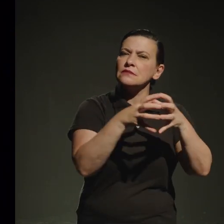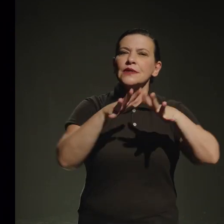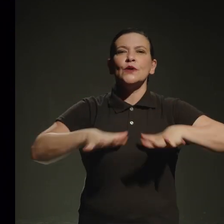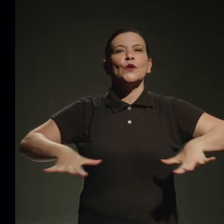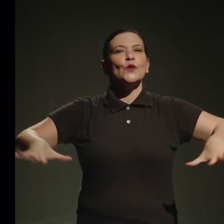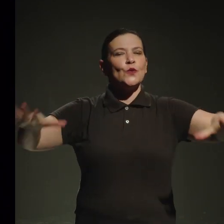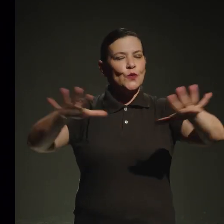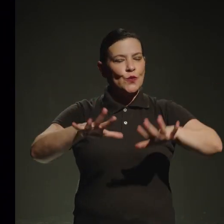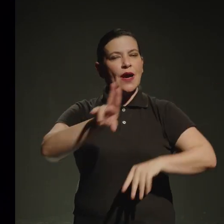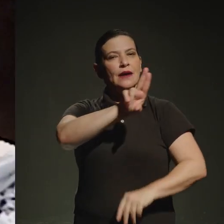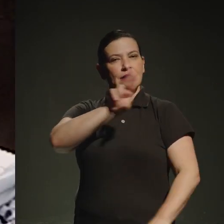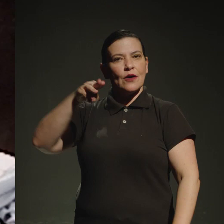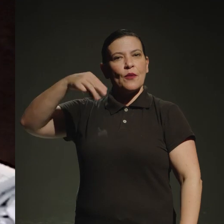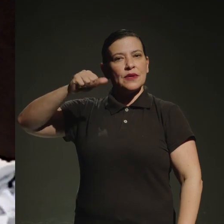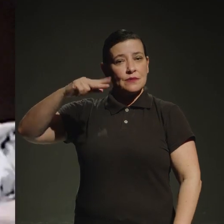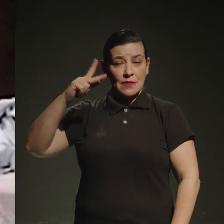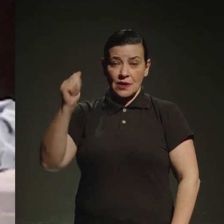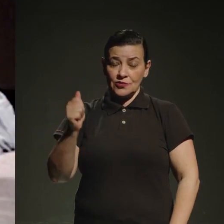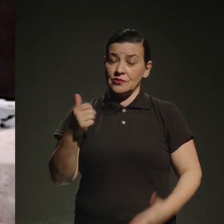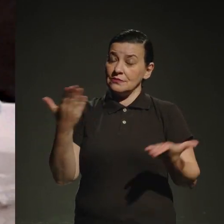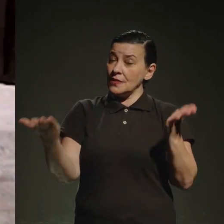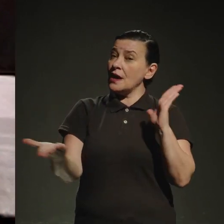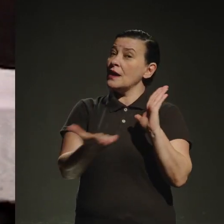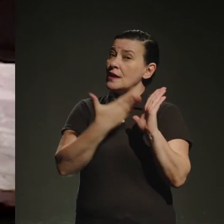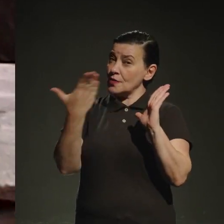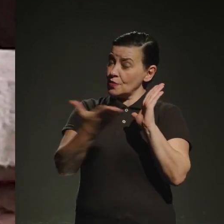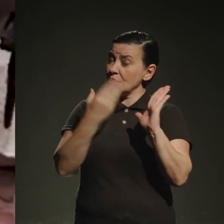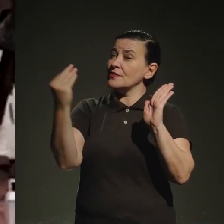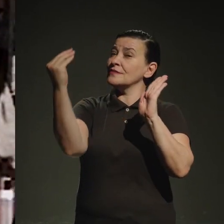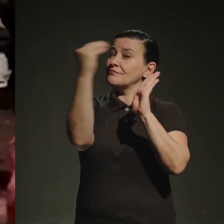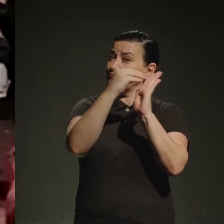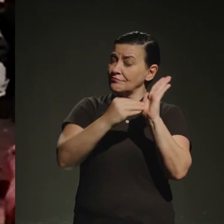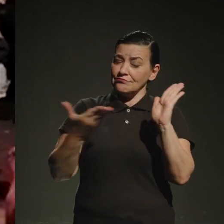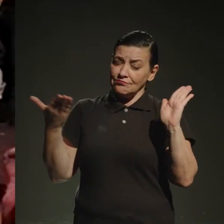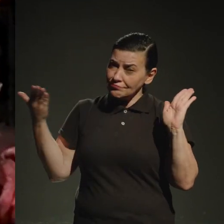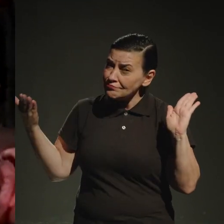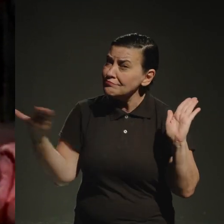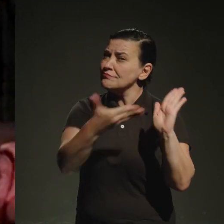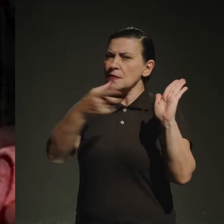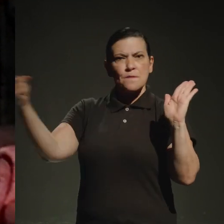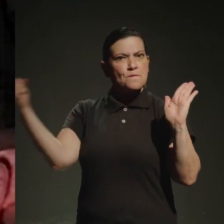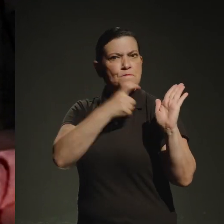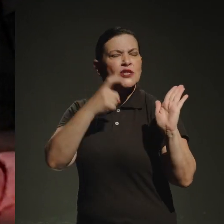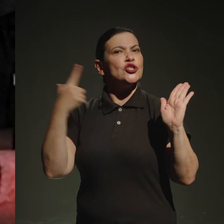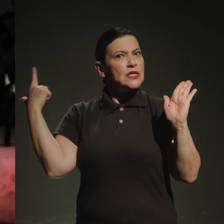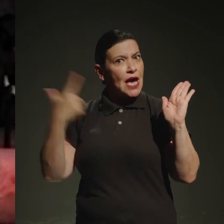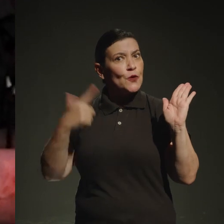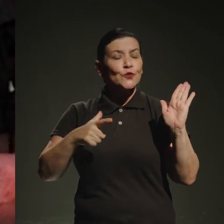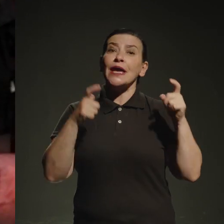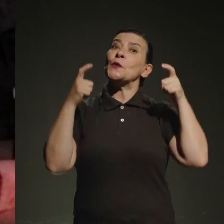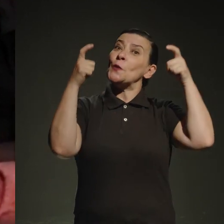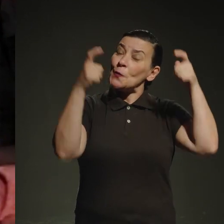Mancha. Foi lá que aconteceu. Em algum lugar de La Mancha, de cujo nome não quero lembrar-me, vivia, não há